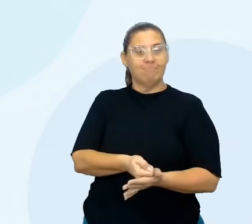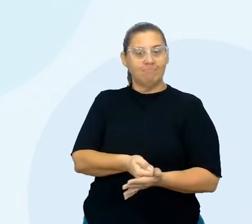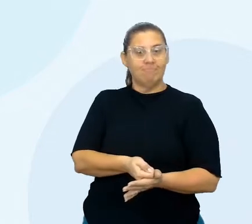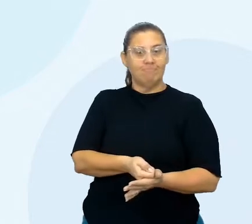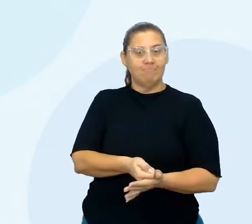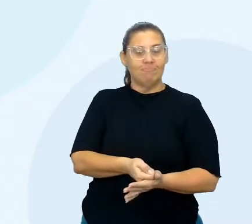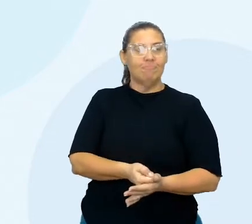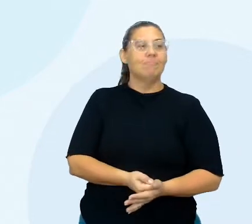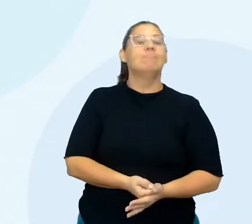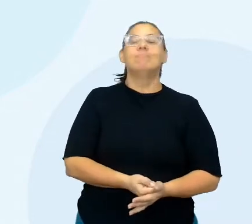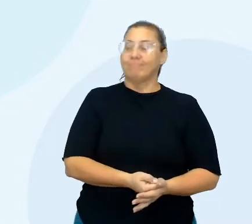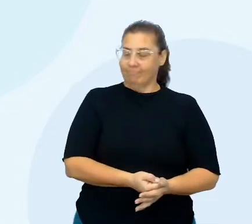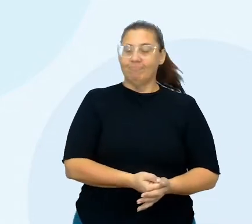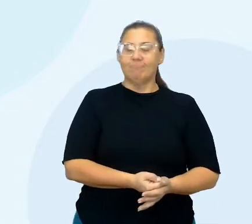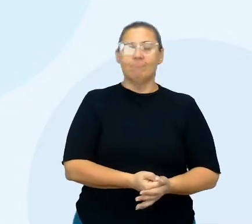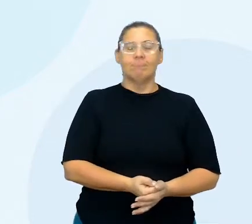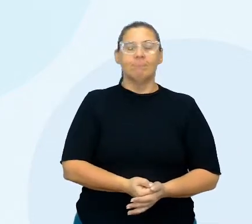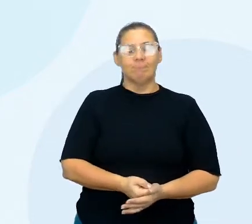determinação, a